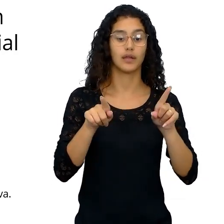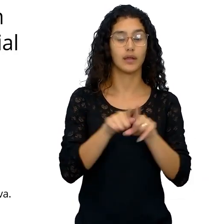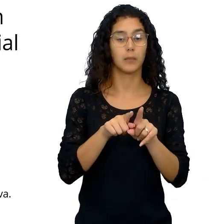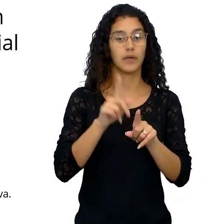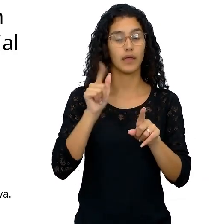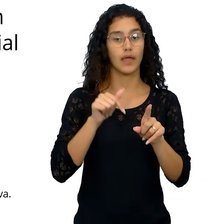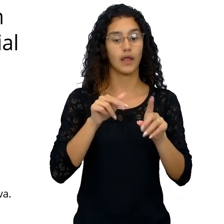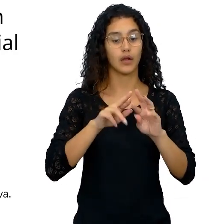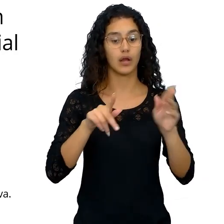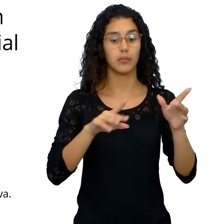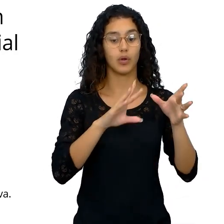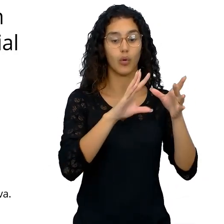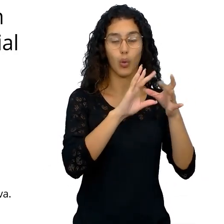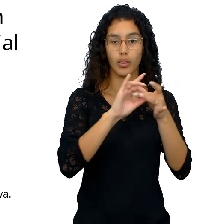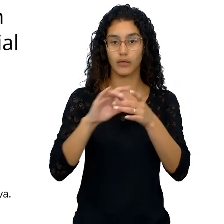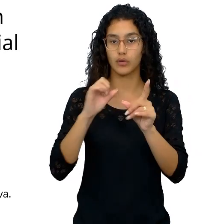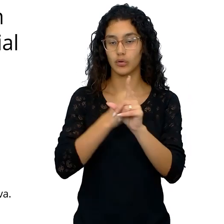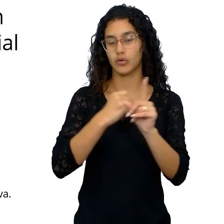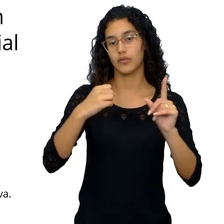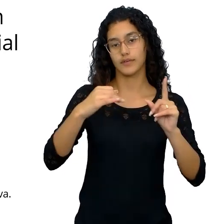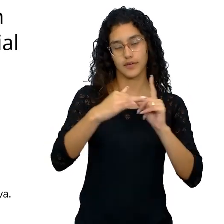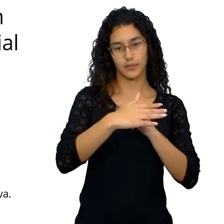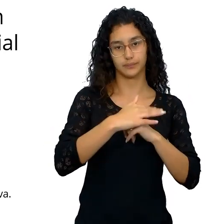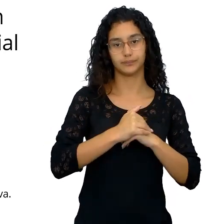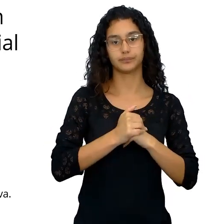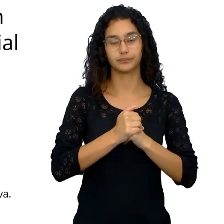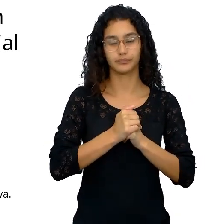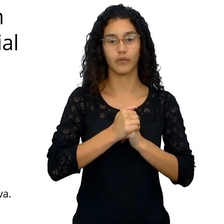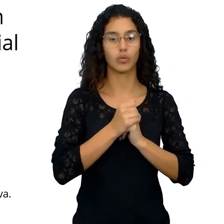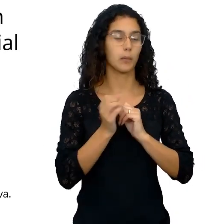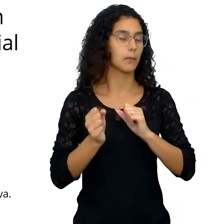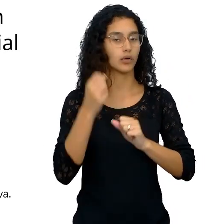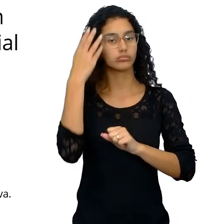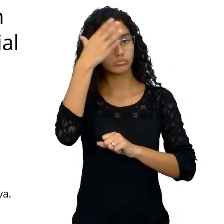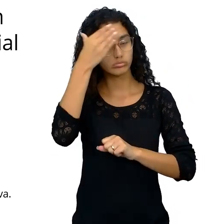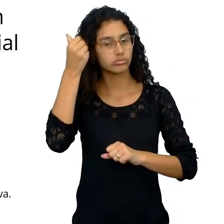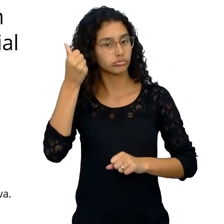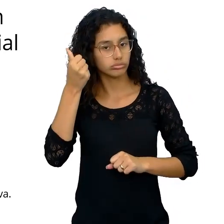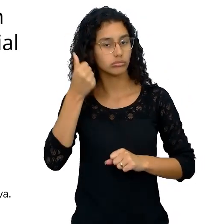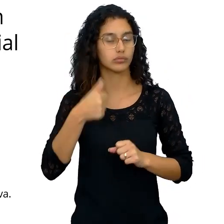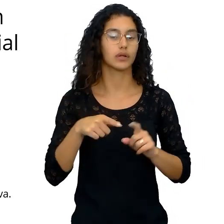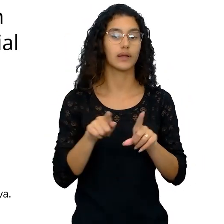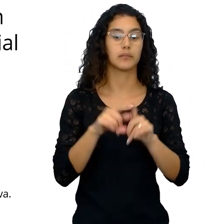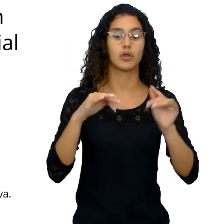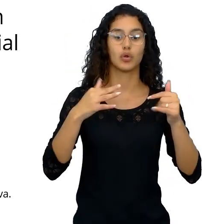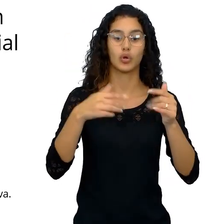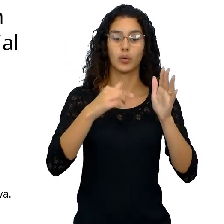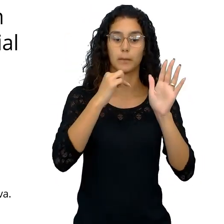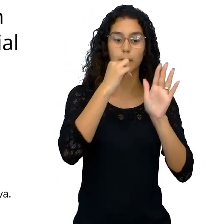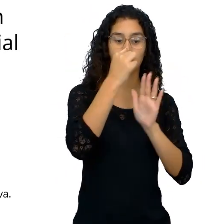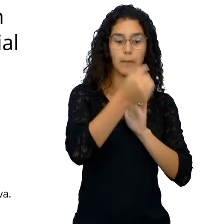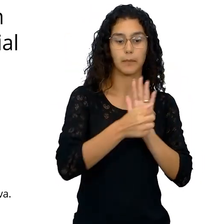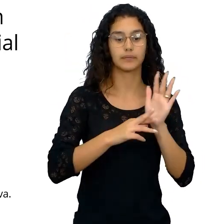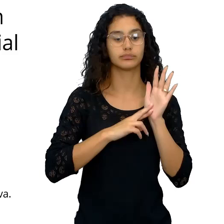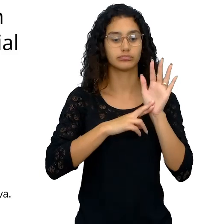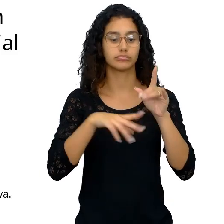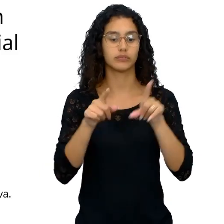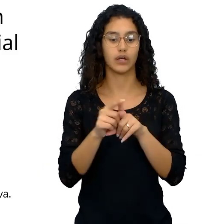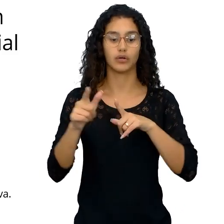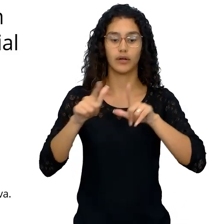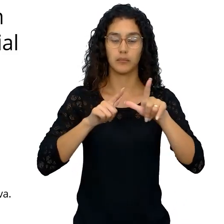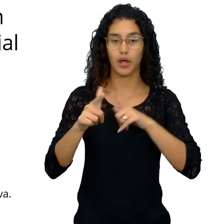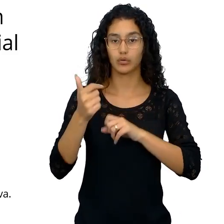social, tá? Não podemos deixar de considerar isso, na verdade. e todos os paradigmas que orientam os trabalhos